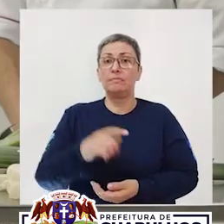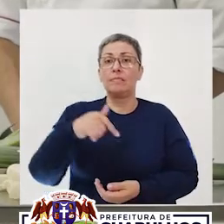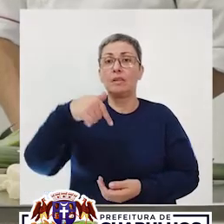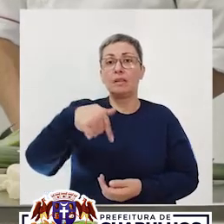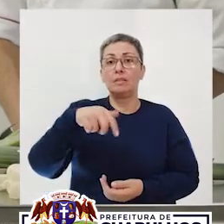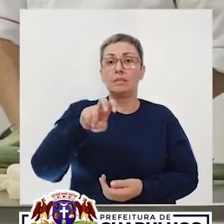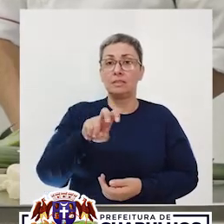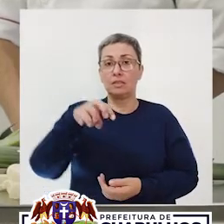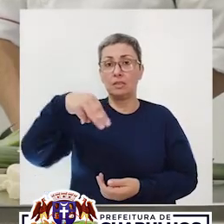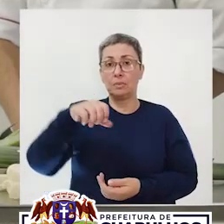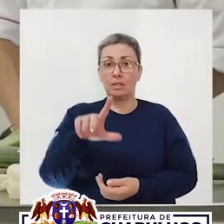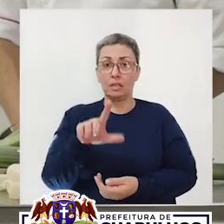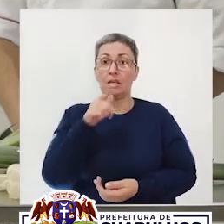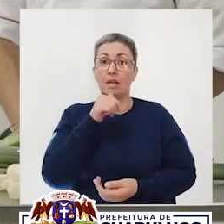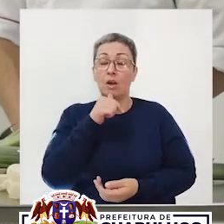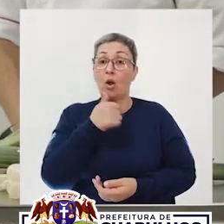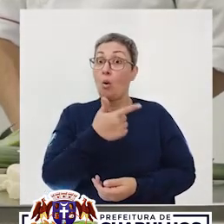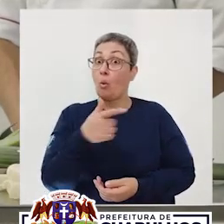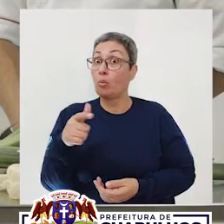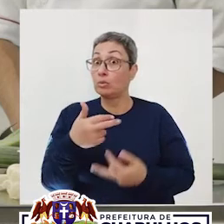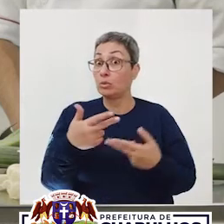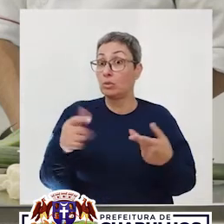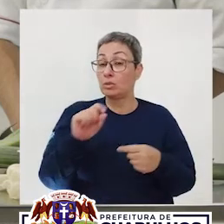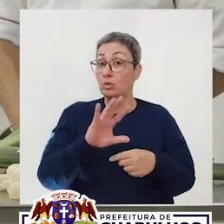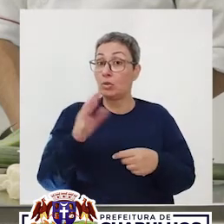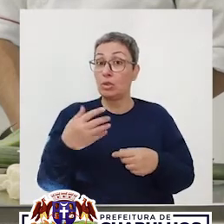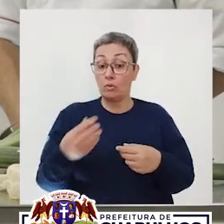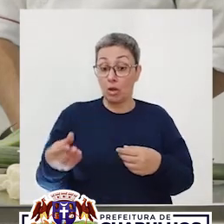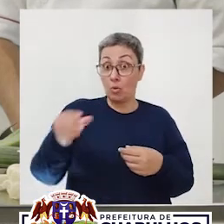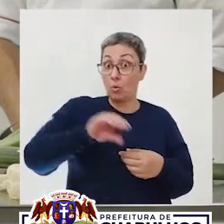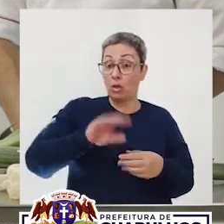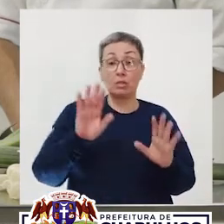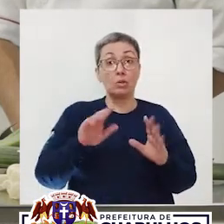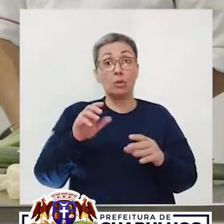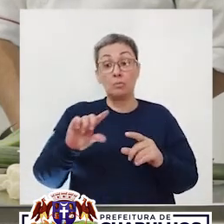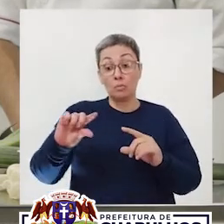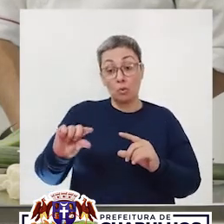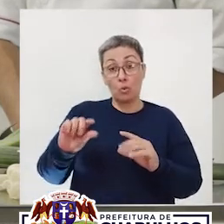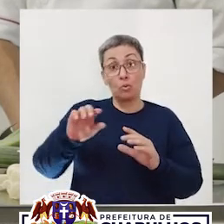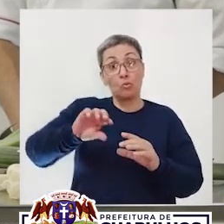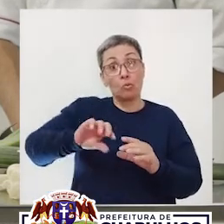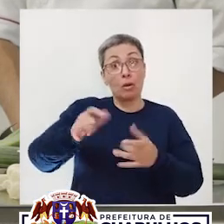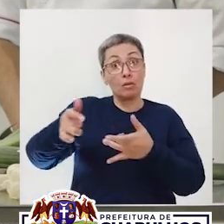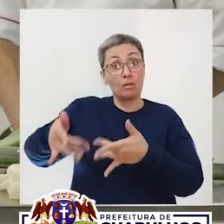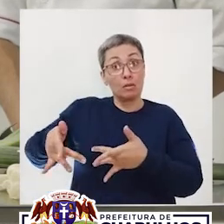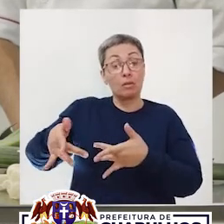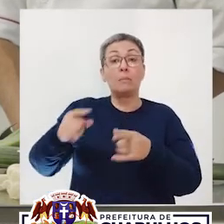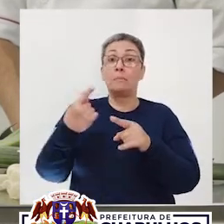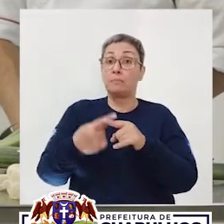E 75 ml de água. Outra coisa que acontece, eu não vou colocar toda a água, vou deixar um pouquinho de água